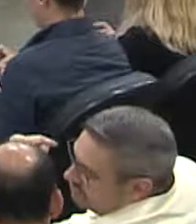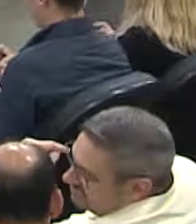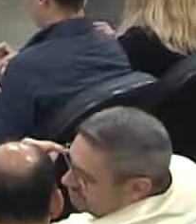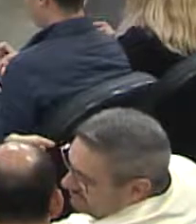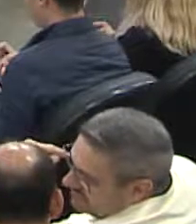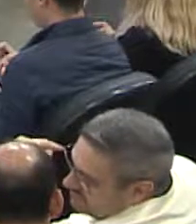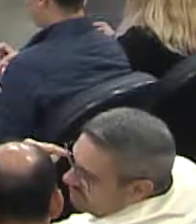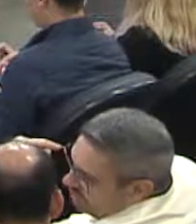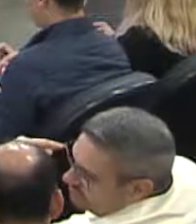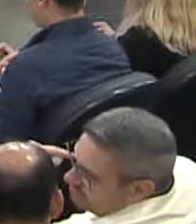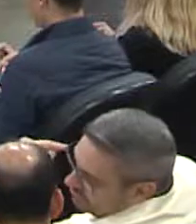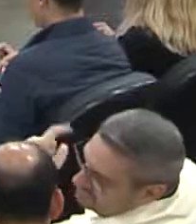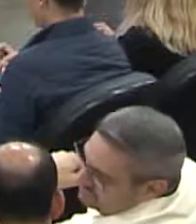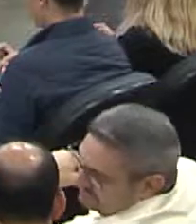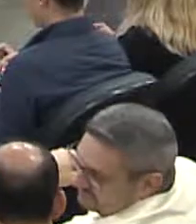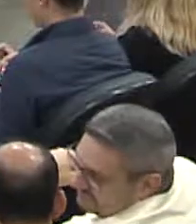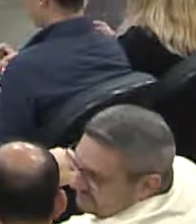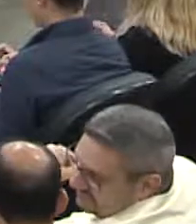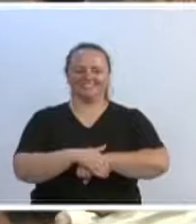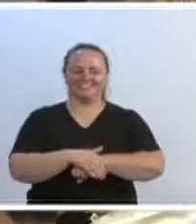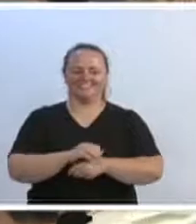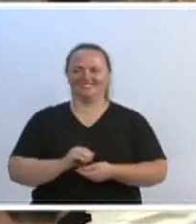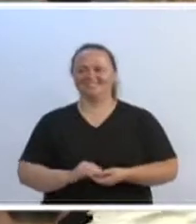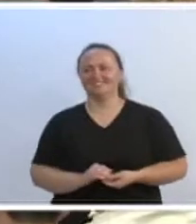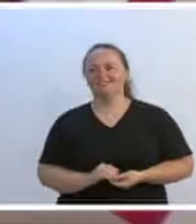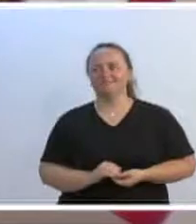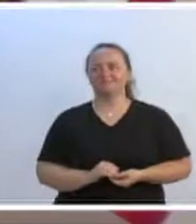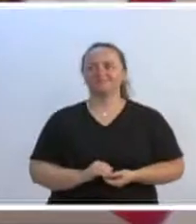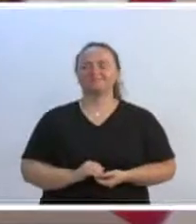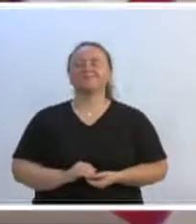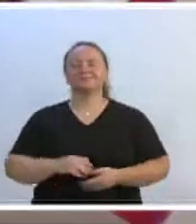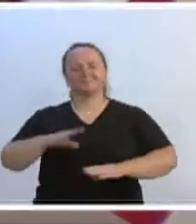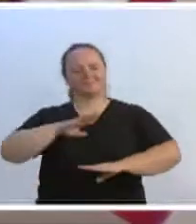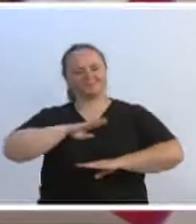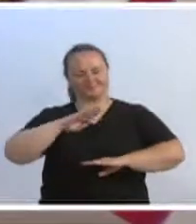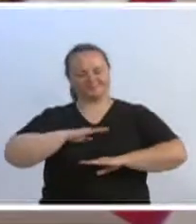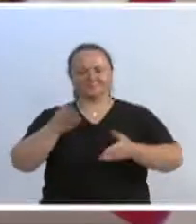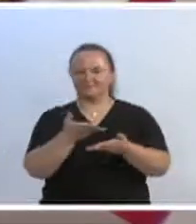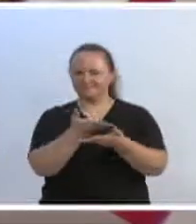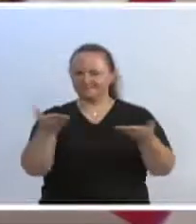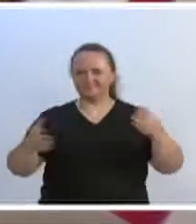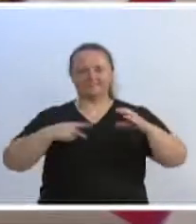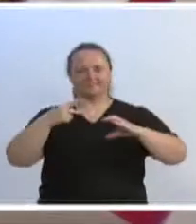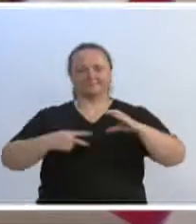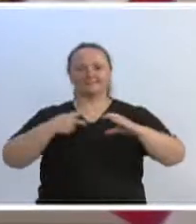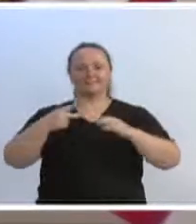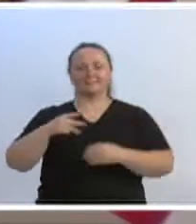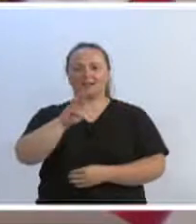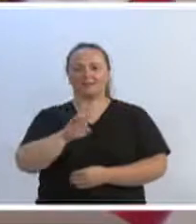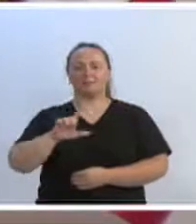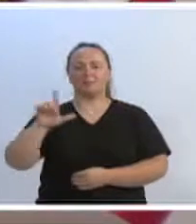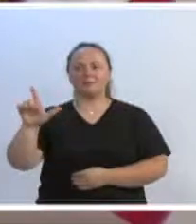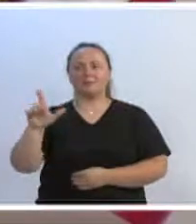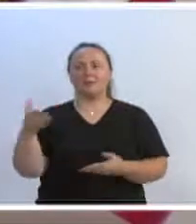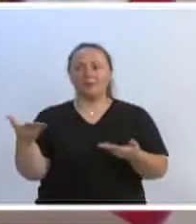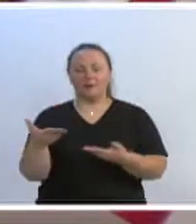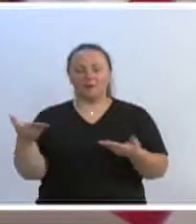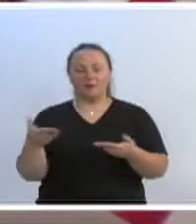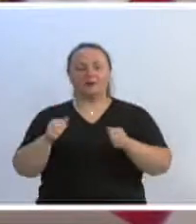Senhoras, senhores, boa noite. É com muita satisfação que a Câmara Municipal de Blumenau inicia a